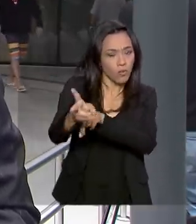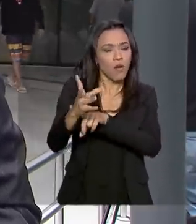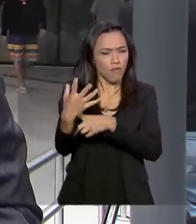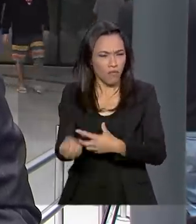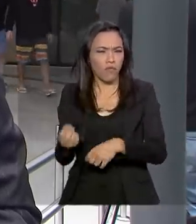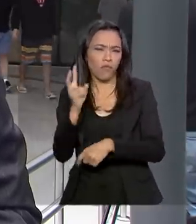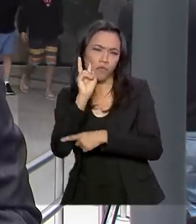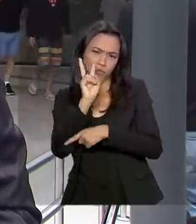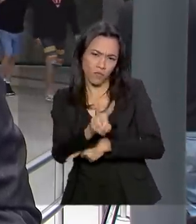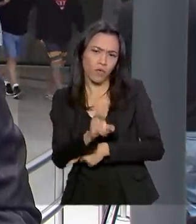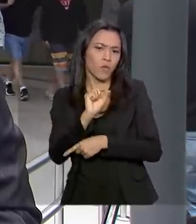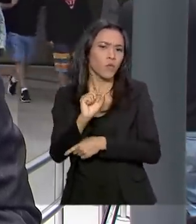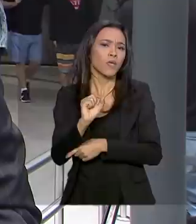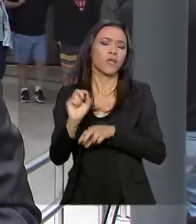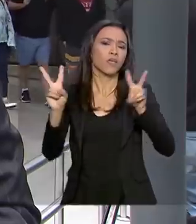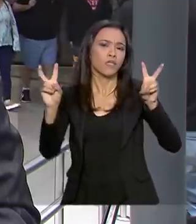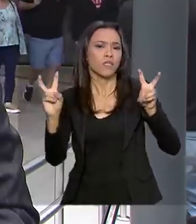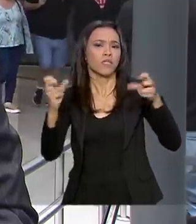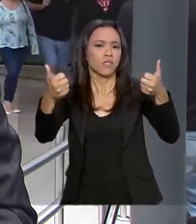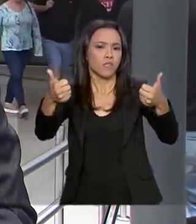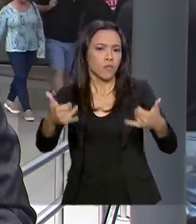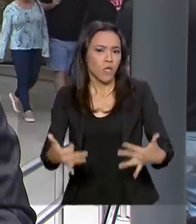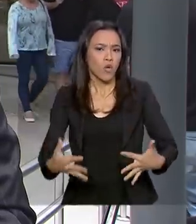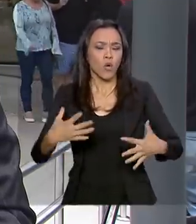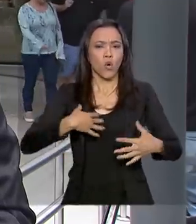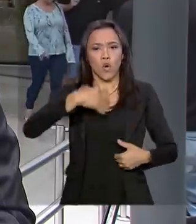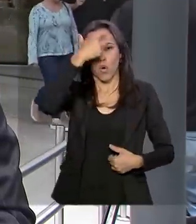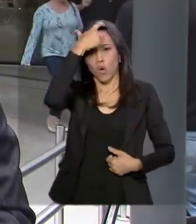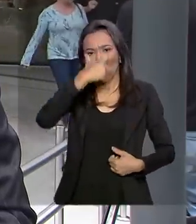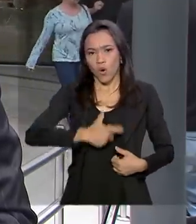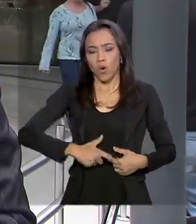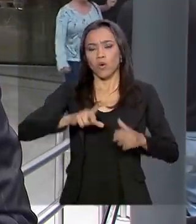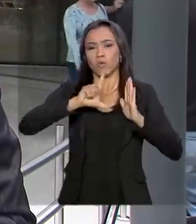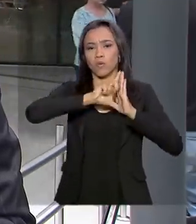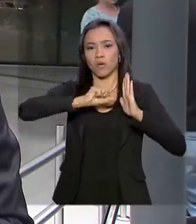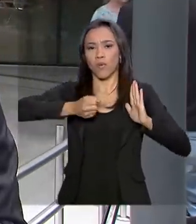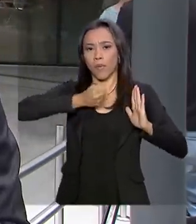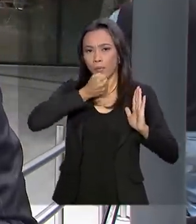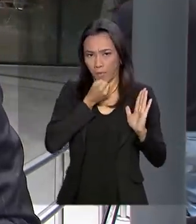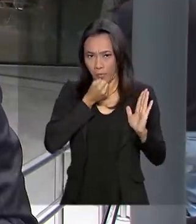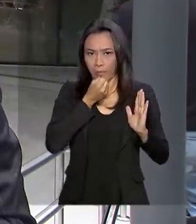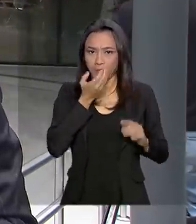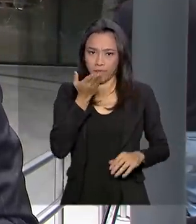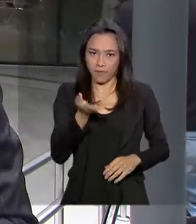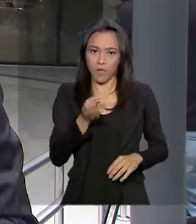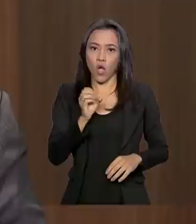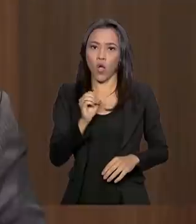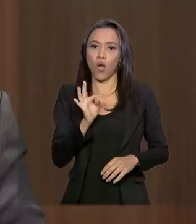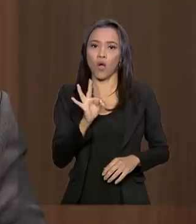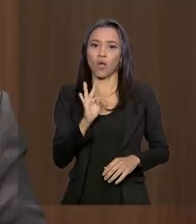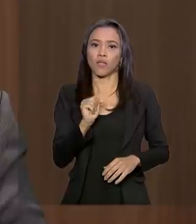que falou a respeito deste assunto o porta-voz da Presidência da República, Otávio Rego Barros.